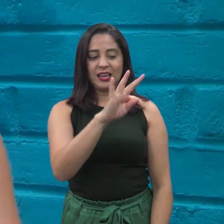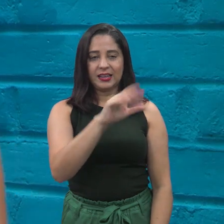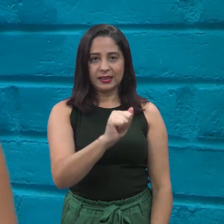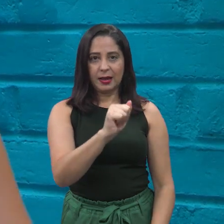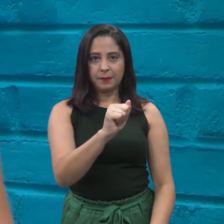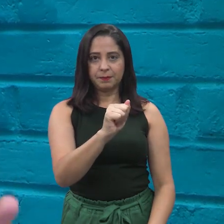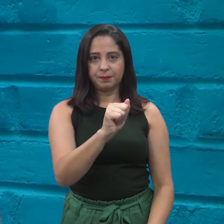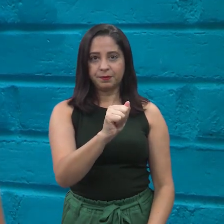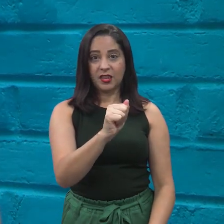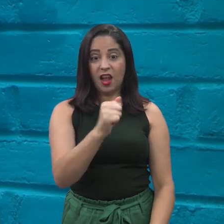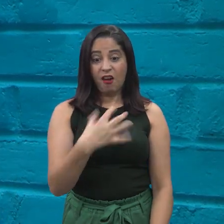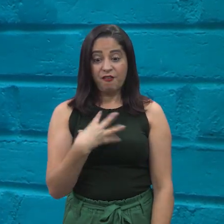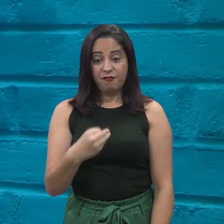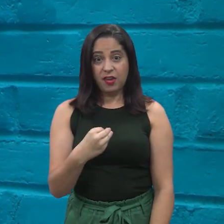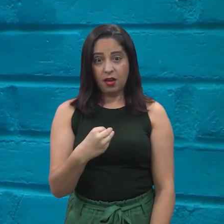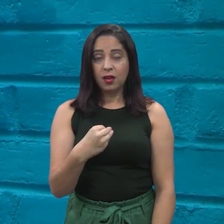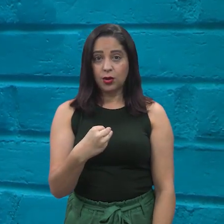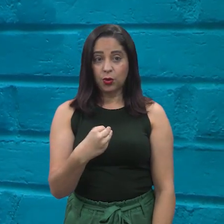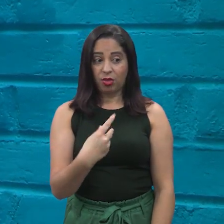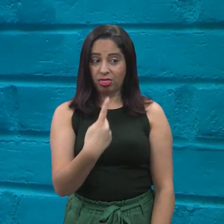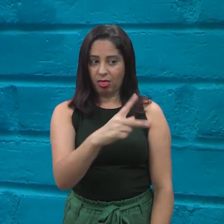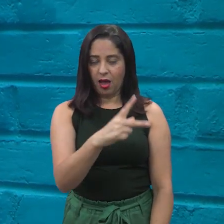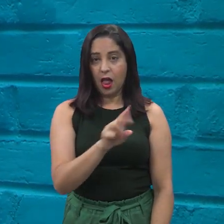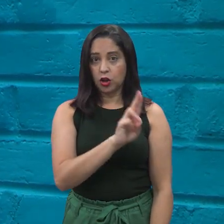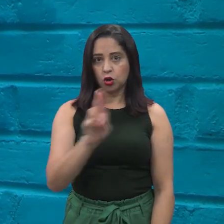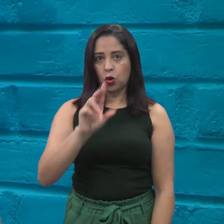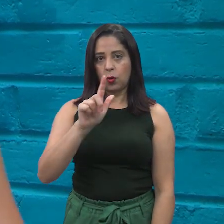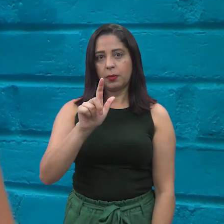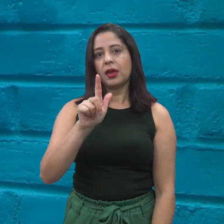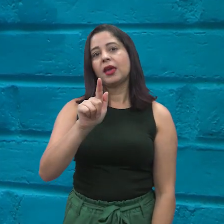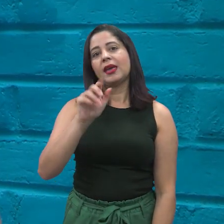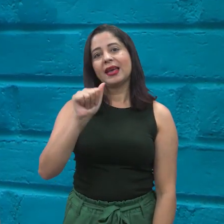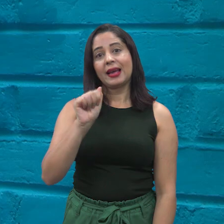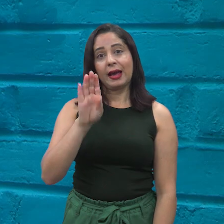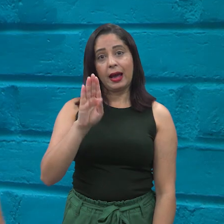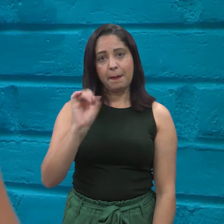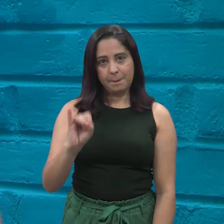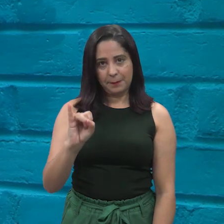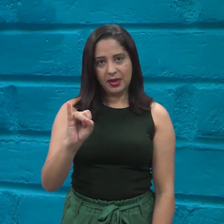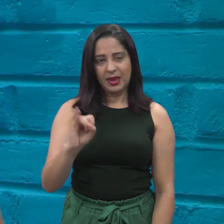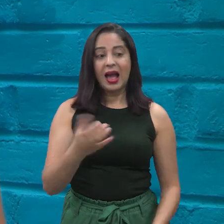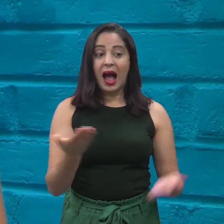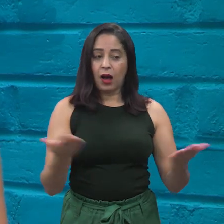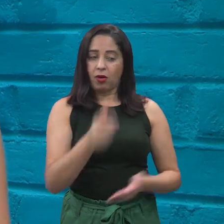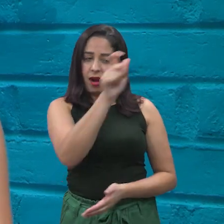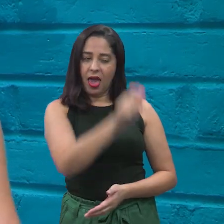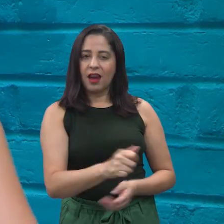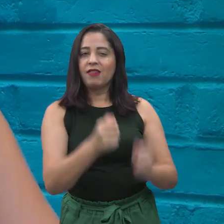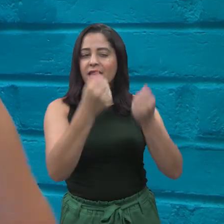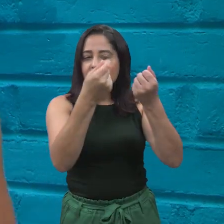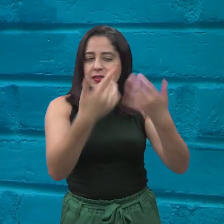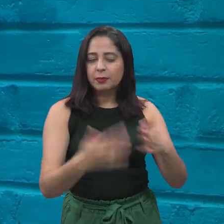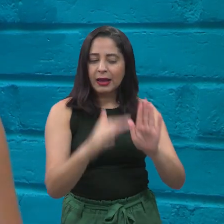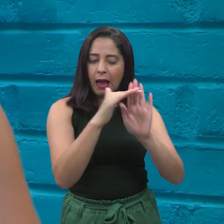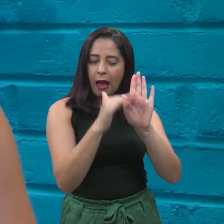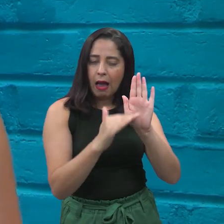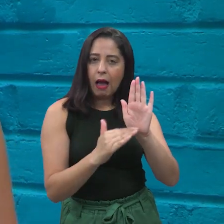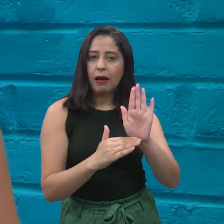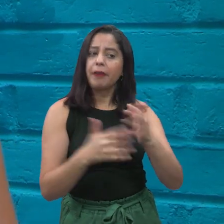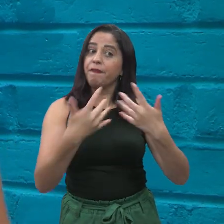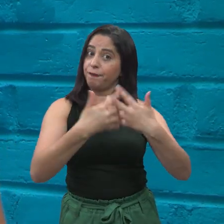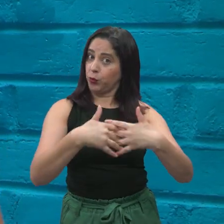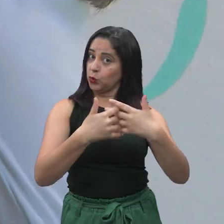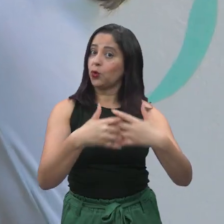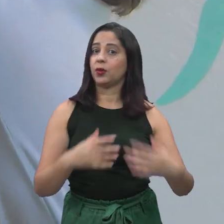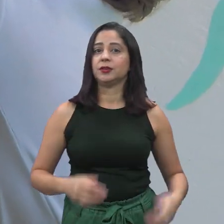algumas receitinhas que ela faz no dia a dia, que são básicas, mas que funcionam e muito. Vamos conferir